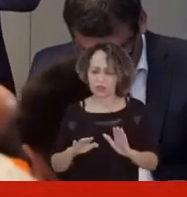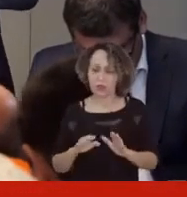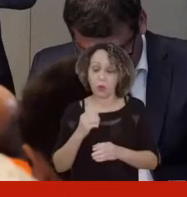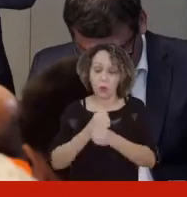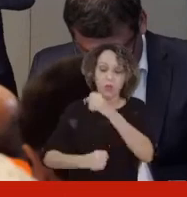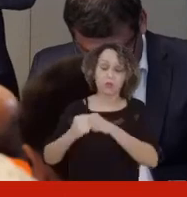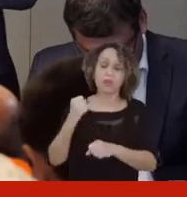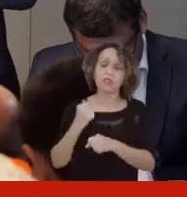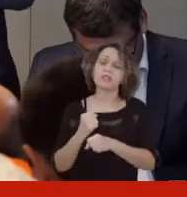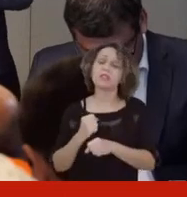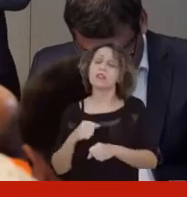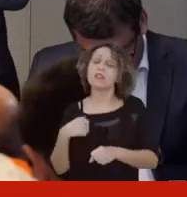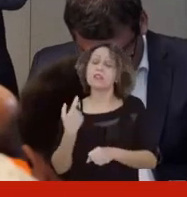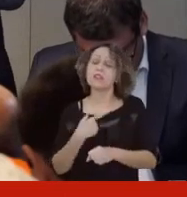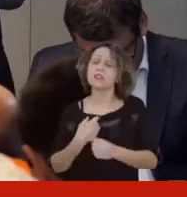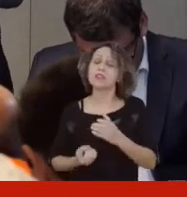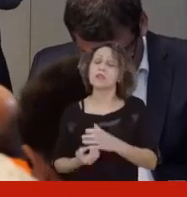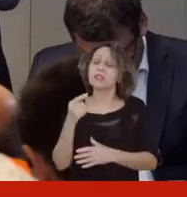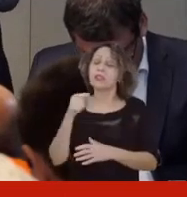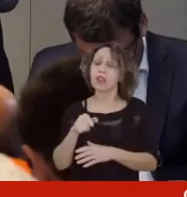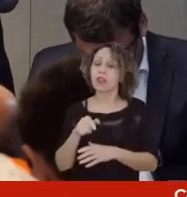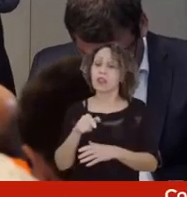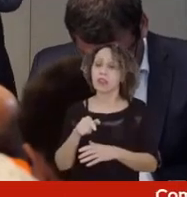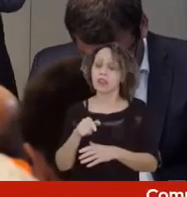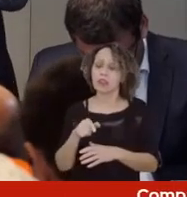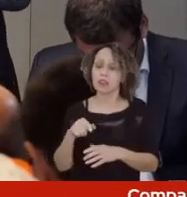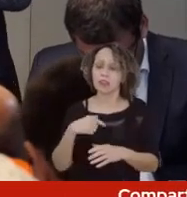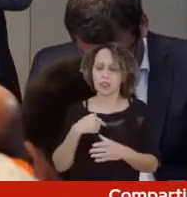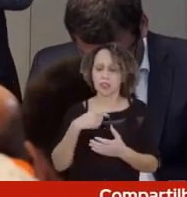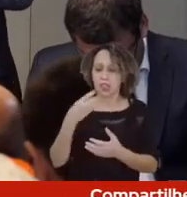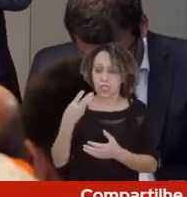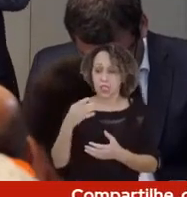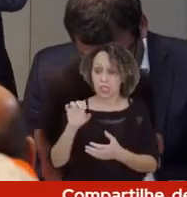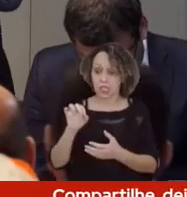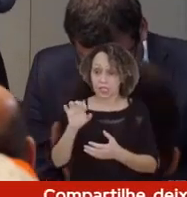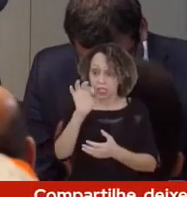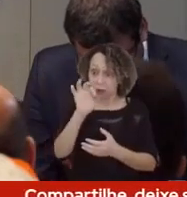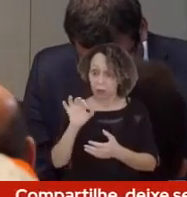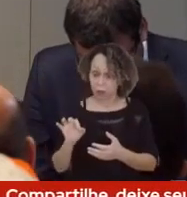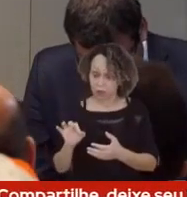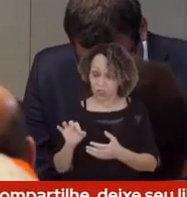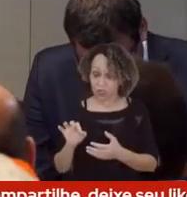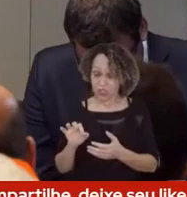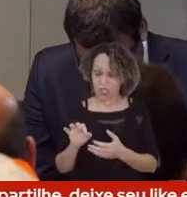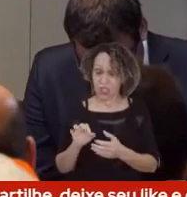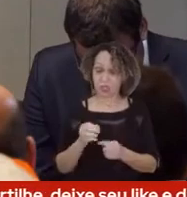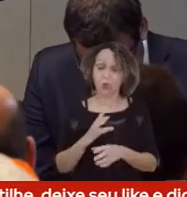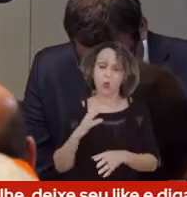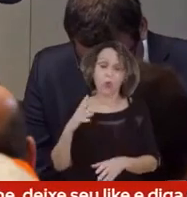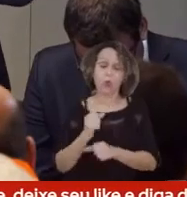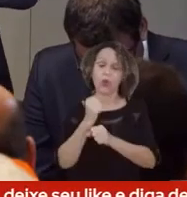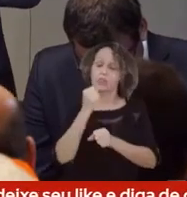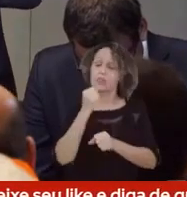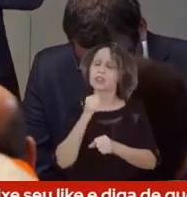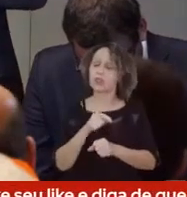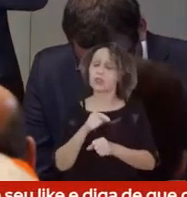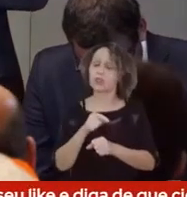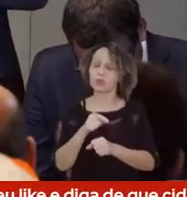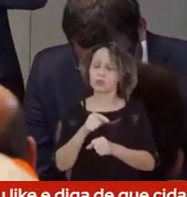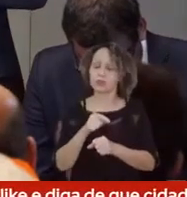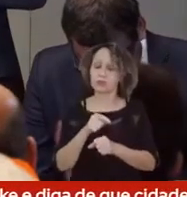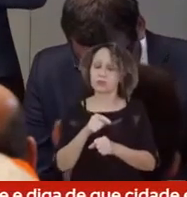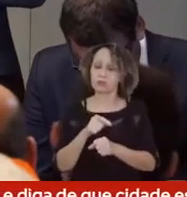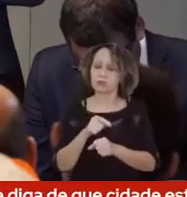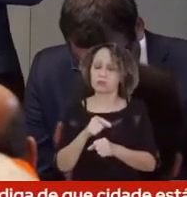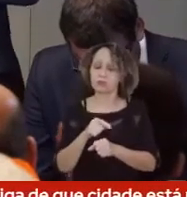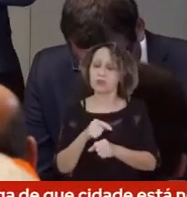Soberano, onde destinamos 30% da arrecadação de royalties e participação especial, uma emenda constitucional de minha autoria, para pensar o futuro do Estado